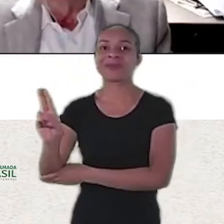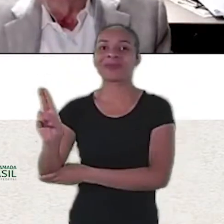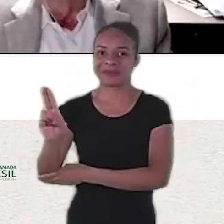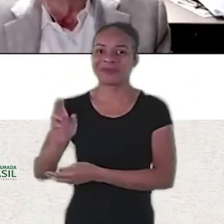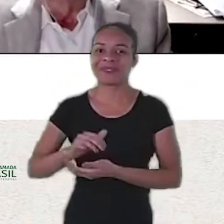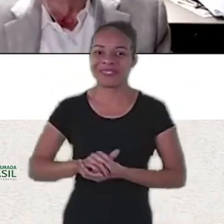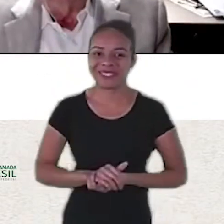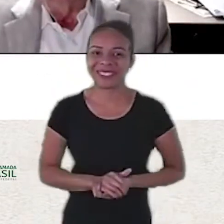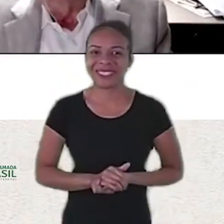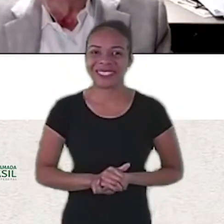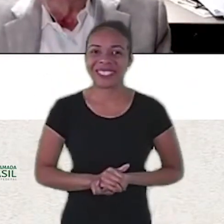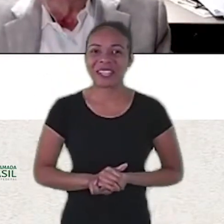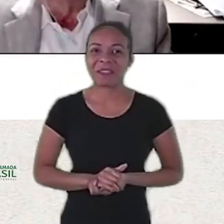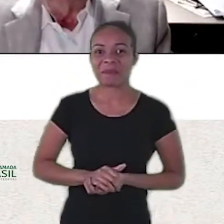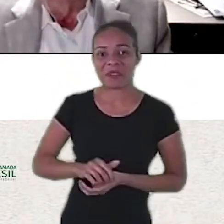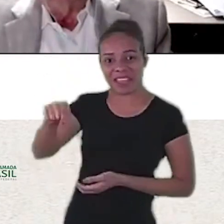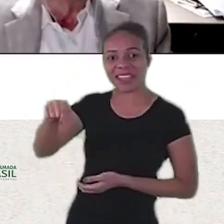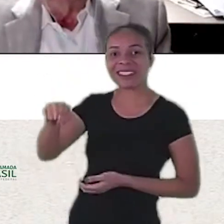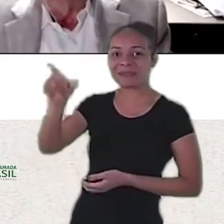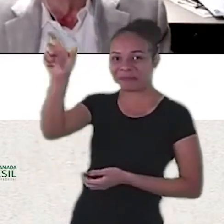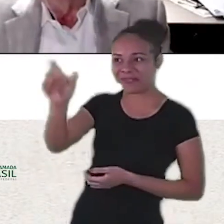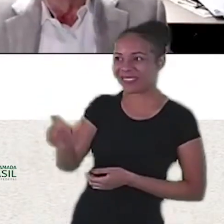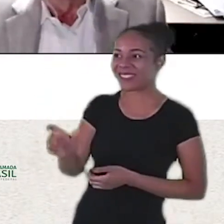Paes Barreto, que é muito mais idoso.